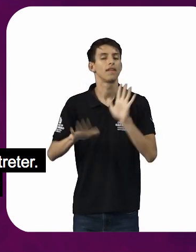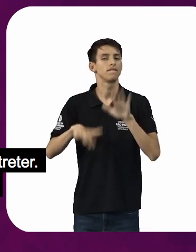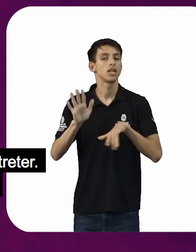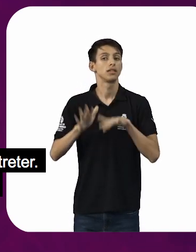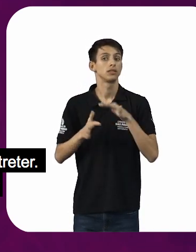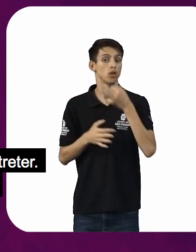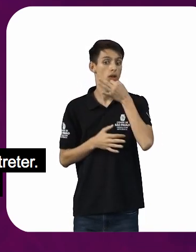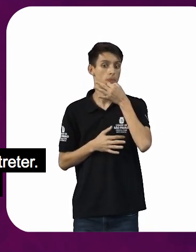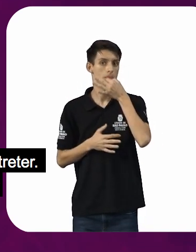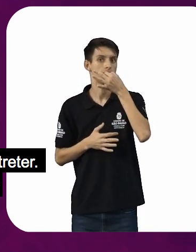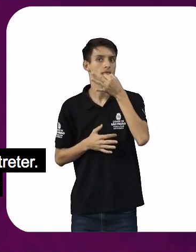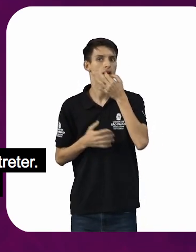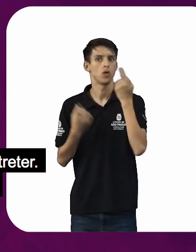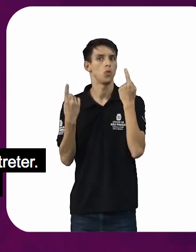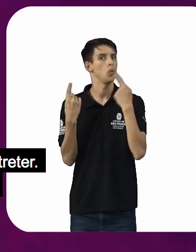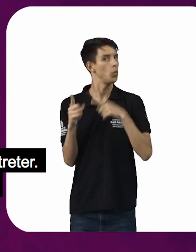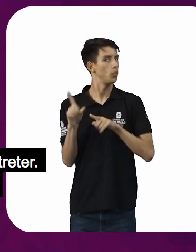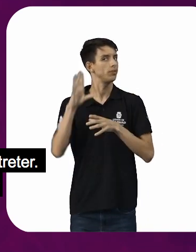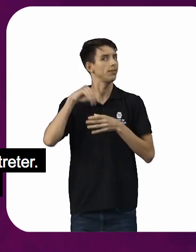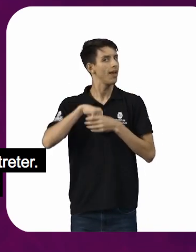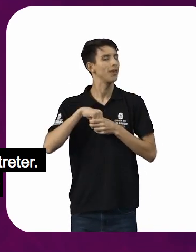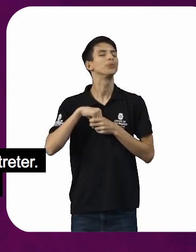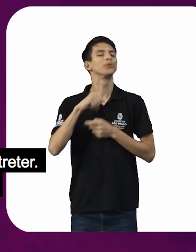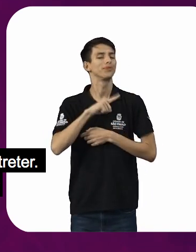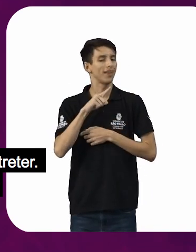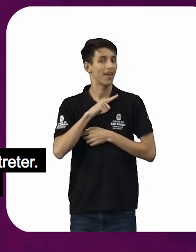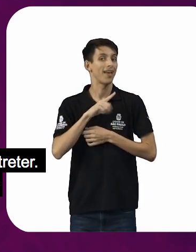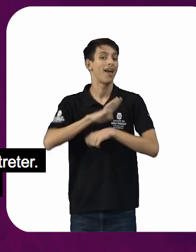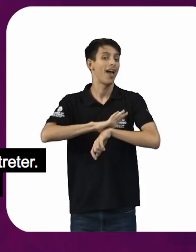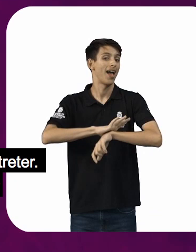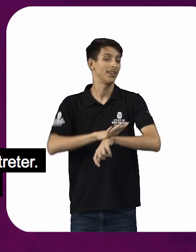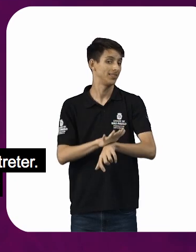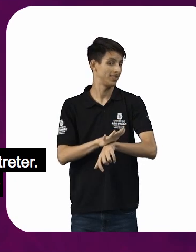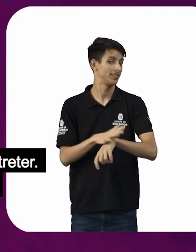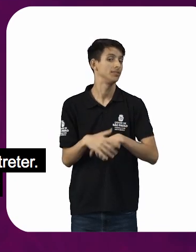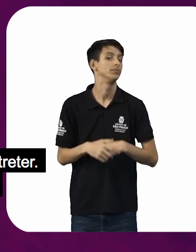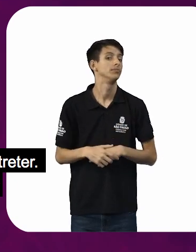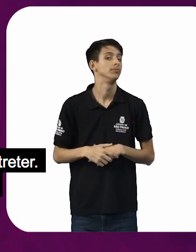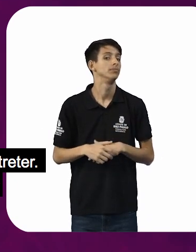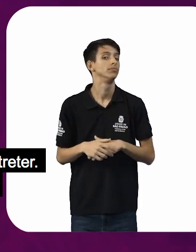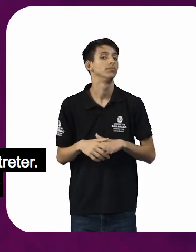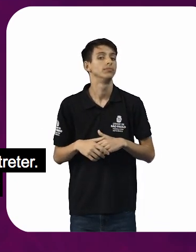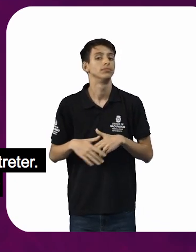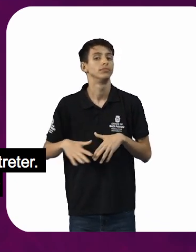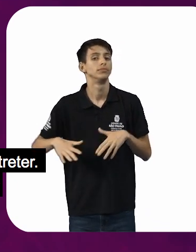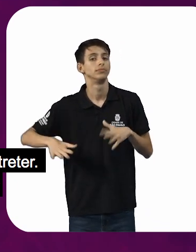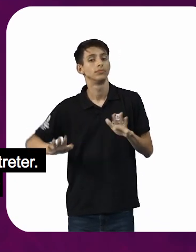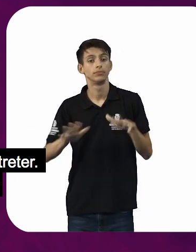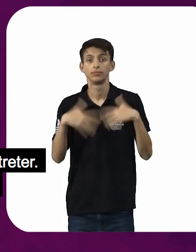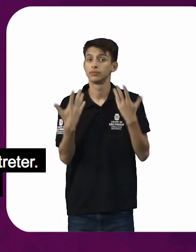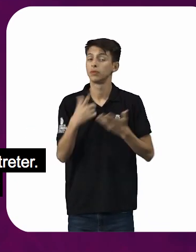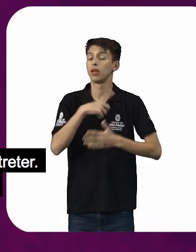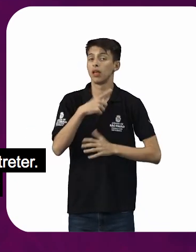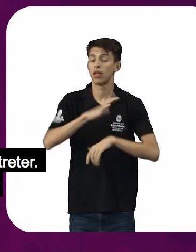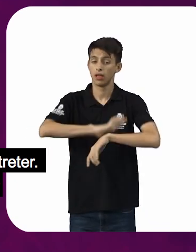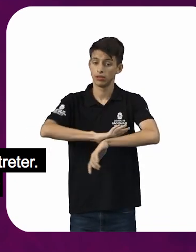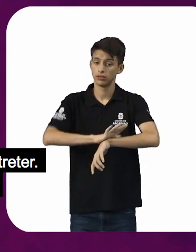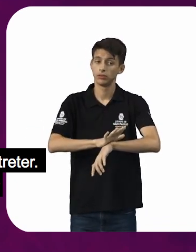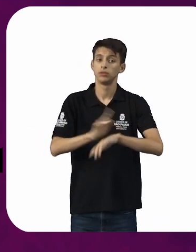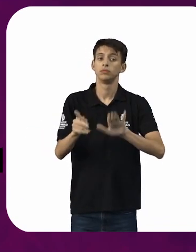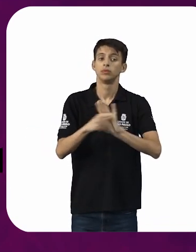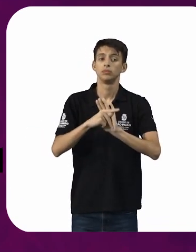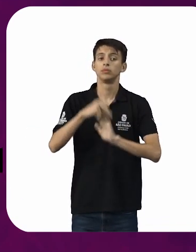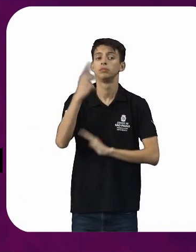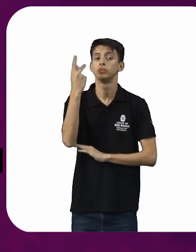comentário negativo, estereotipado, com o objetivo de entreter. Né? O racismo recreativo, ele é um conceito que ele é trazido pelo